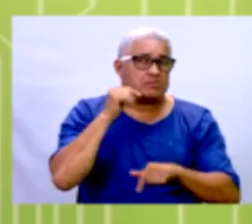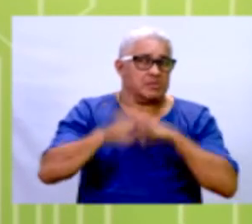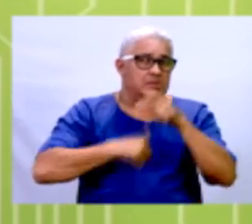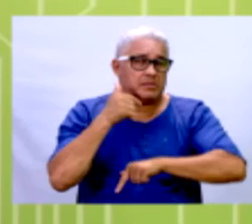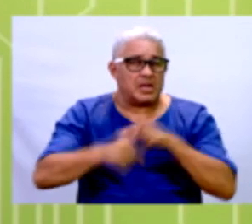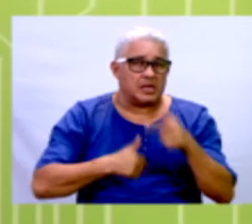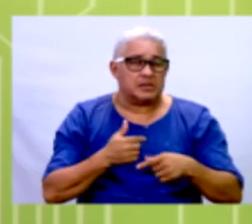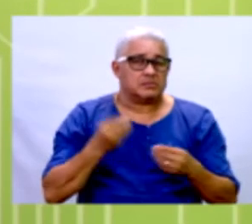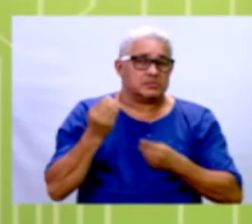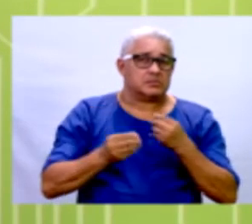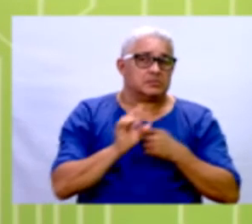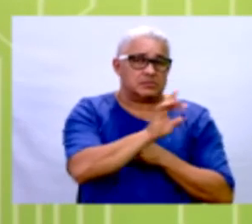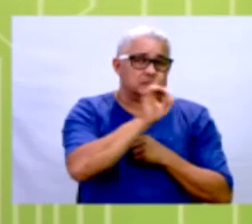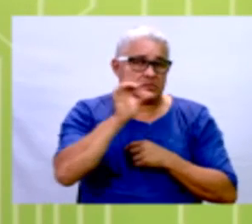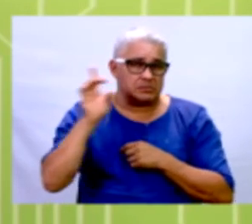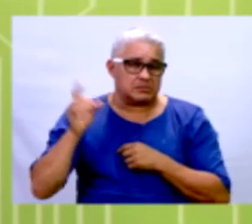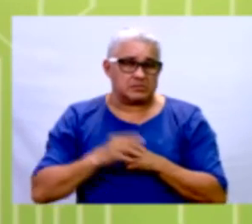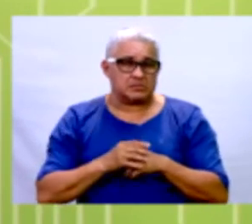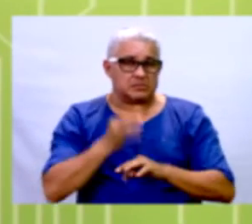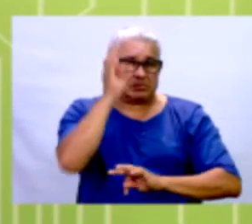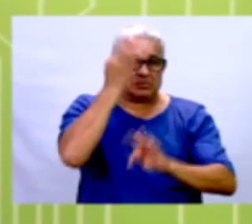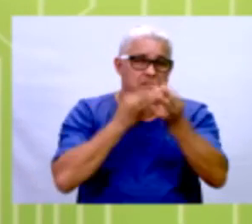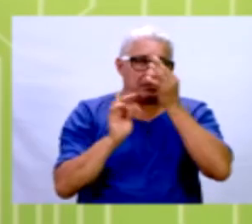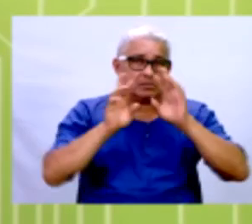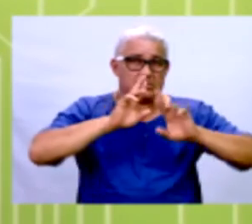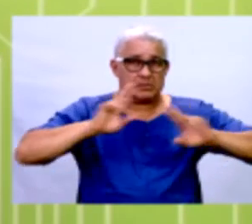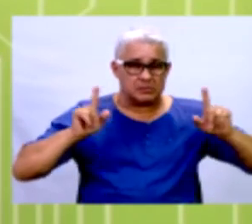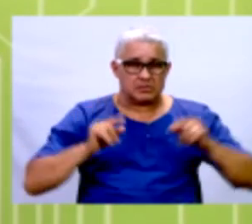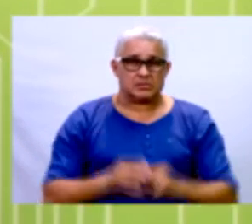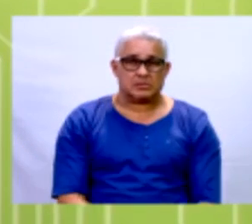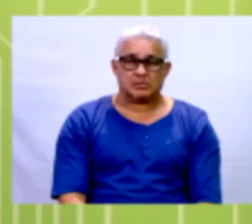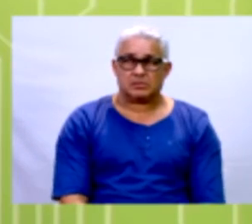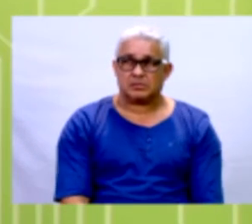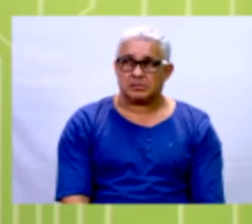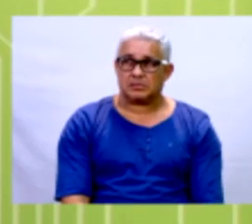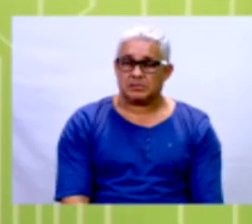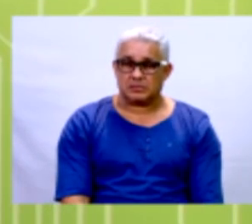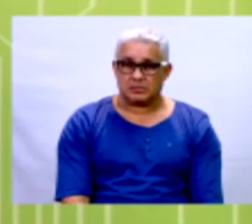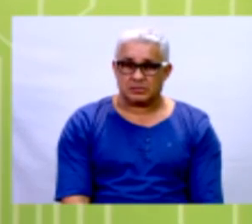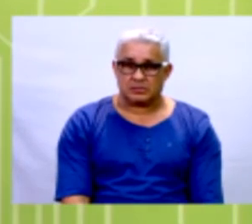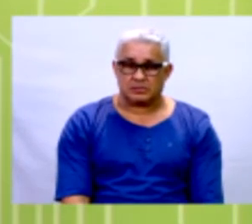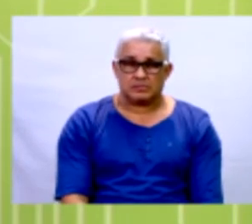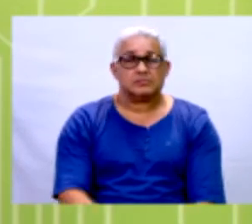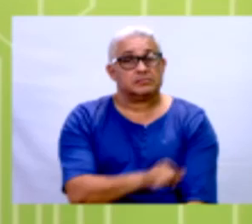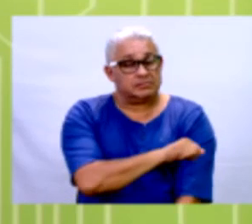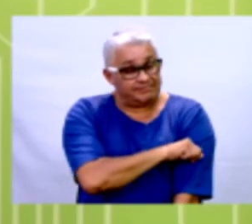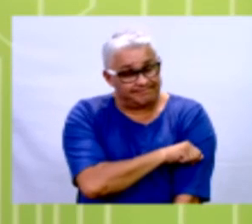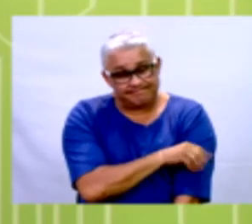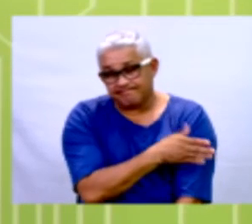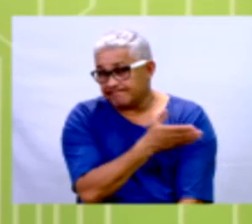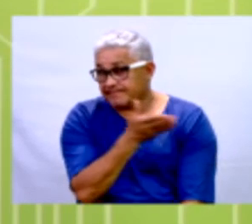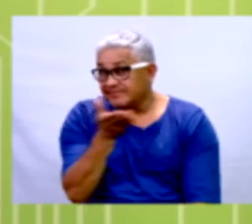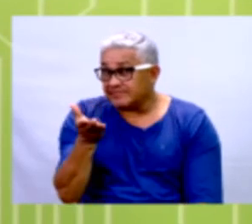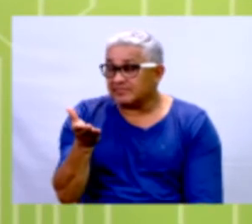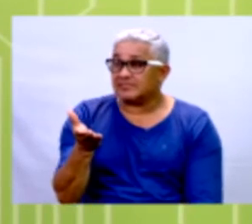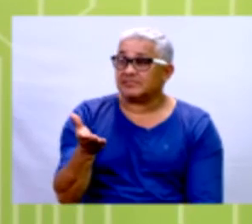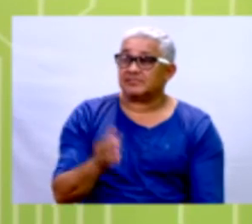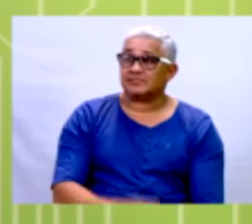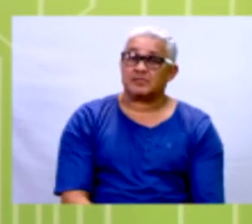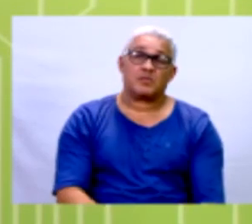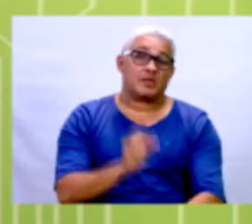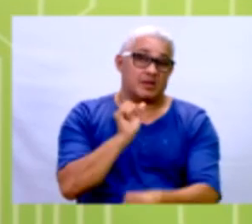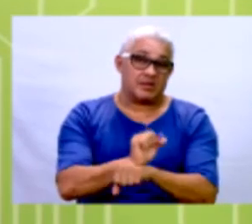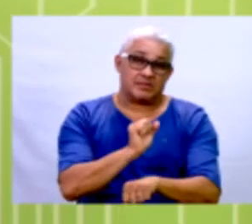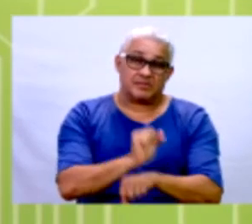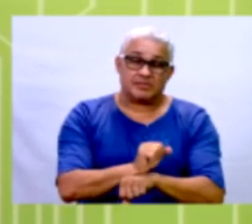como que funciona cada uma dessas tecnologias. Bom, caros alunos, né, nós vamos ficando por